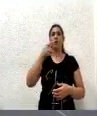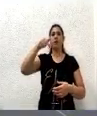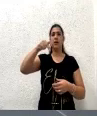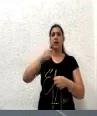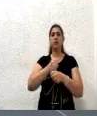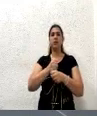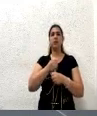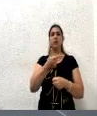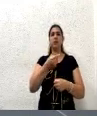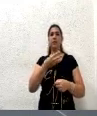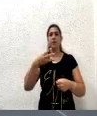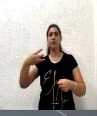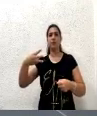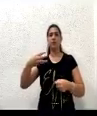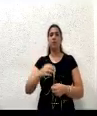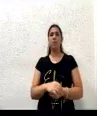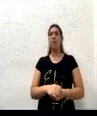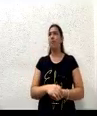47/2023.